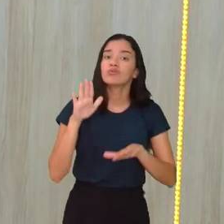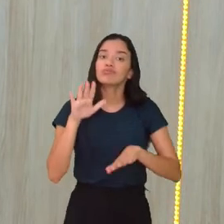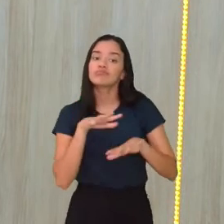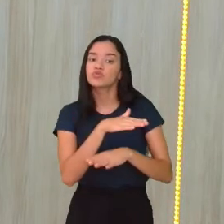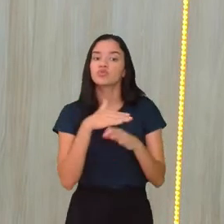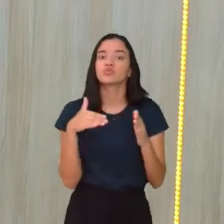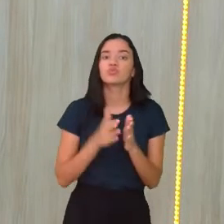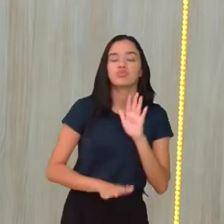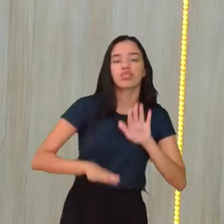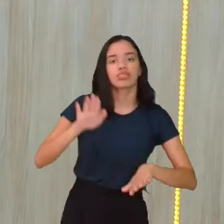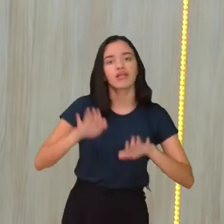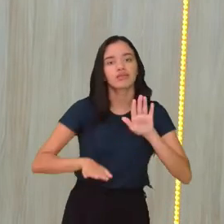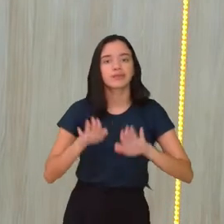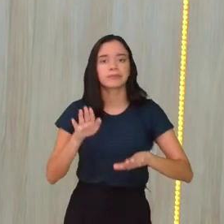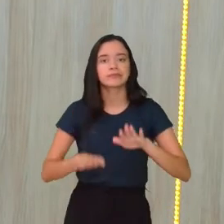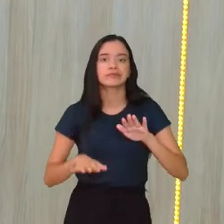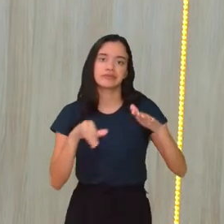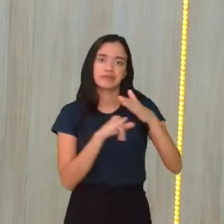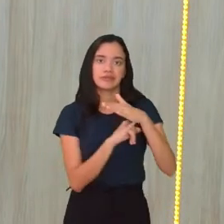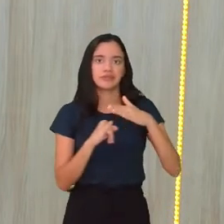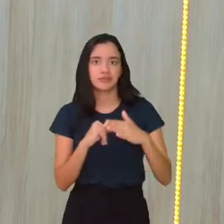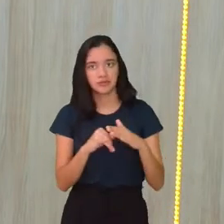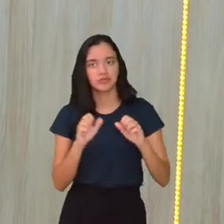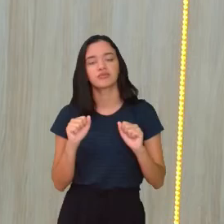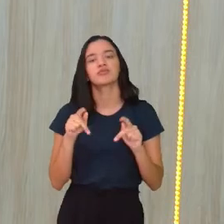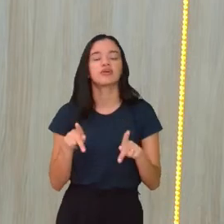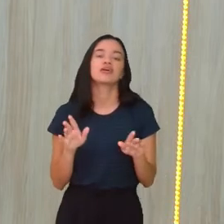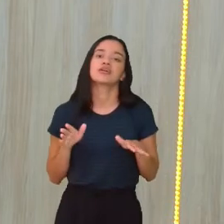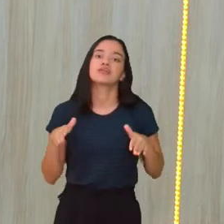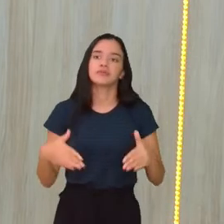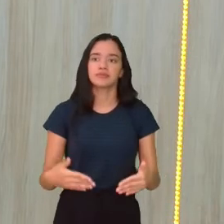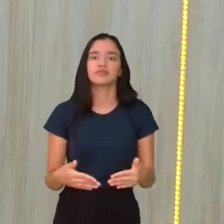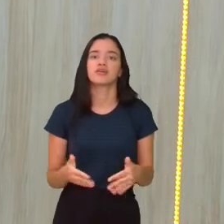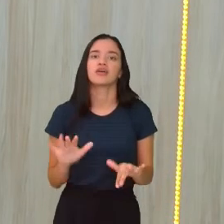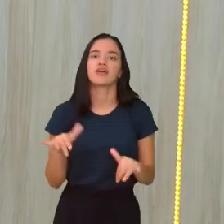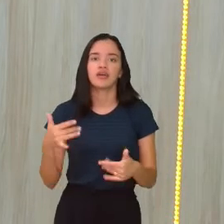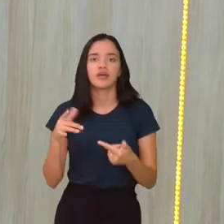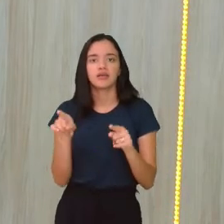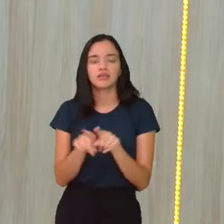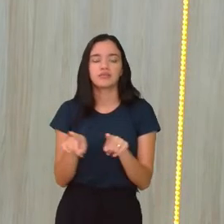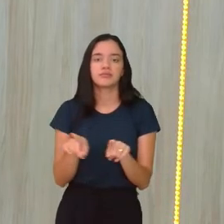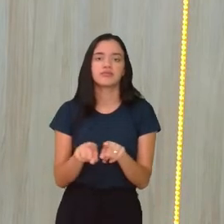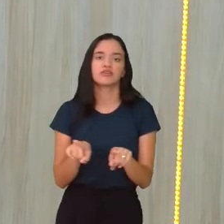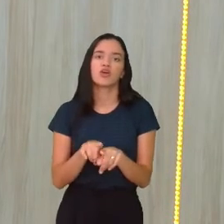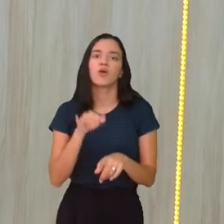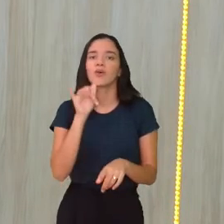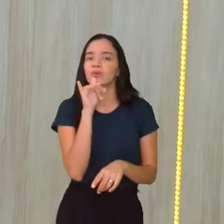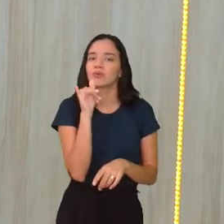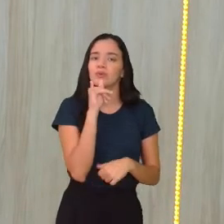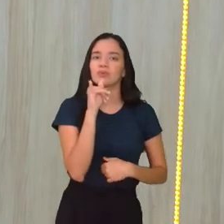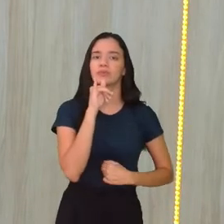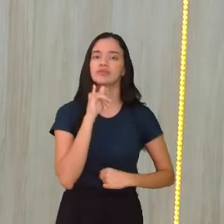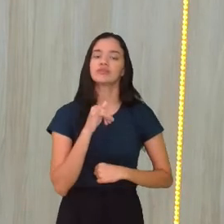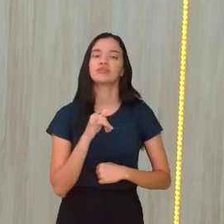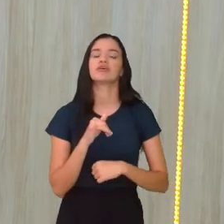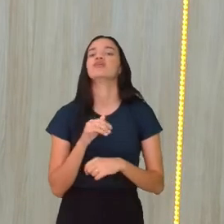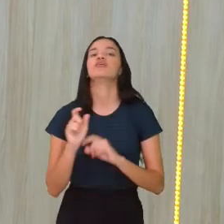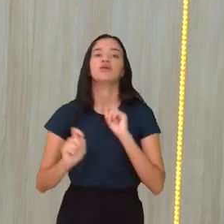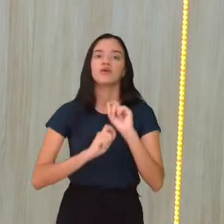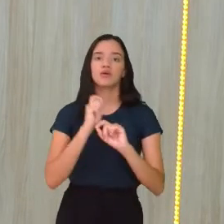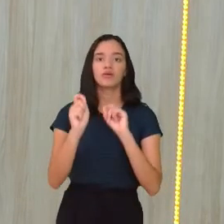aí da instituição, né, especificamente. Então eu trouxe aí como exemplo para vocês